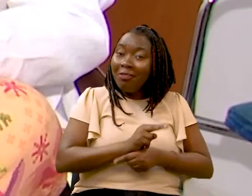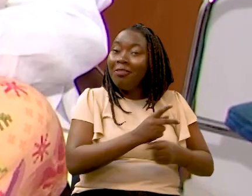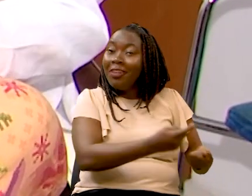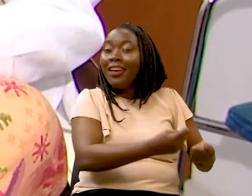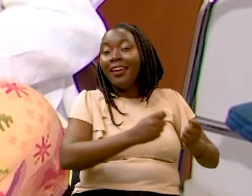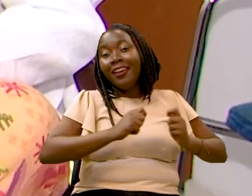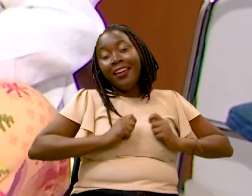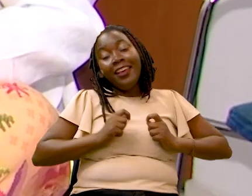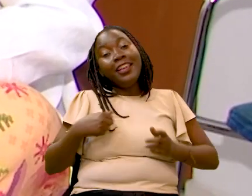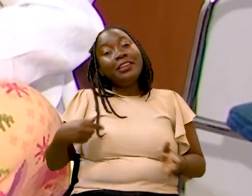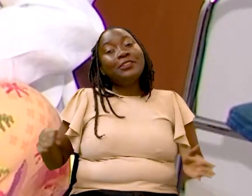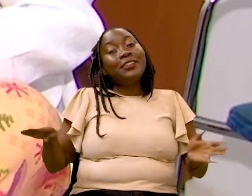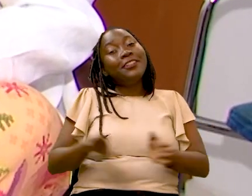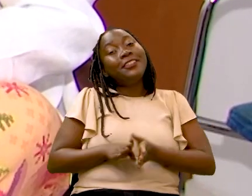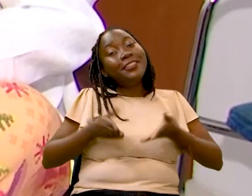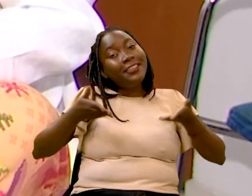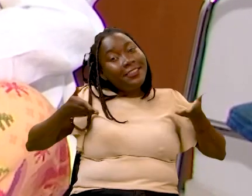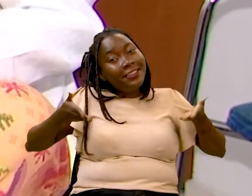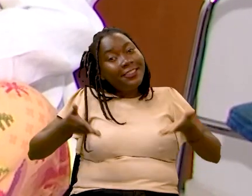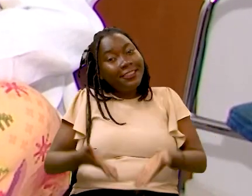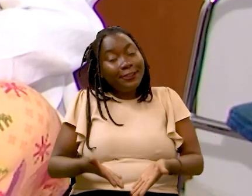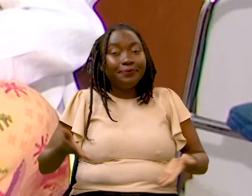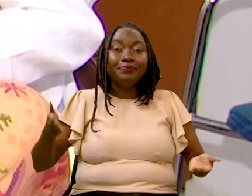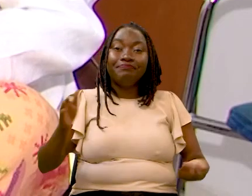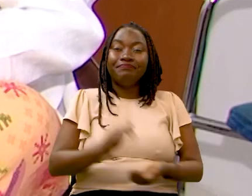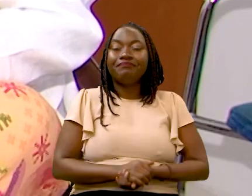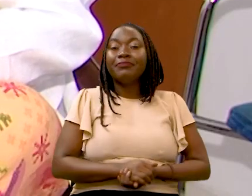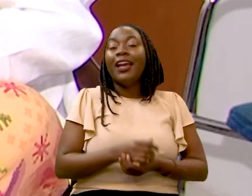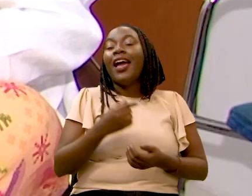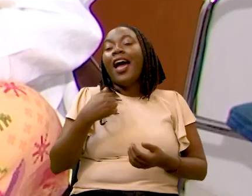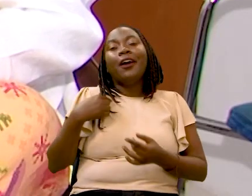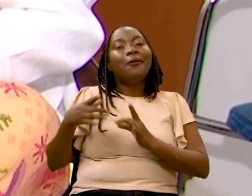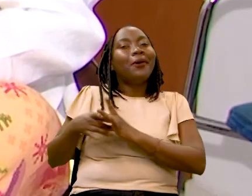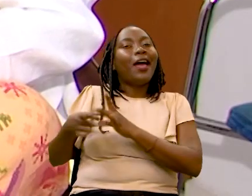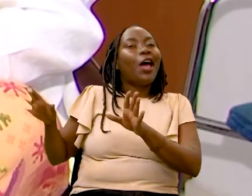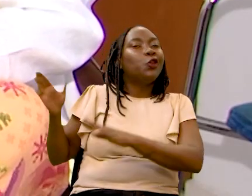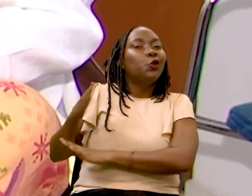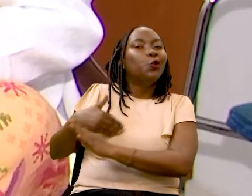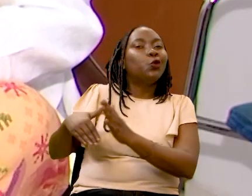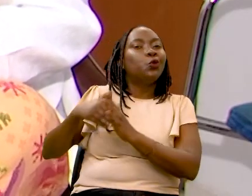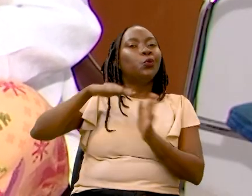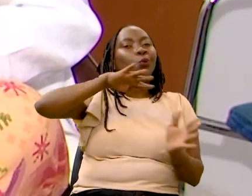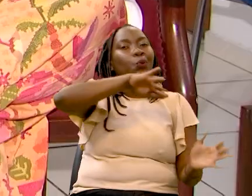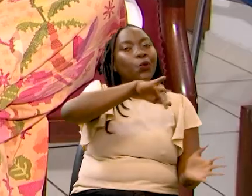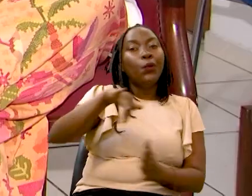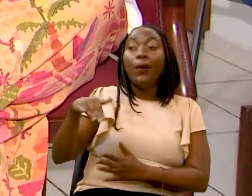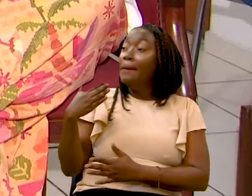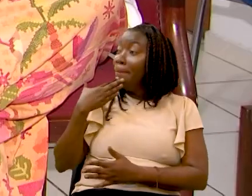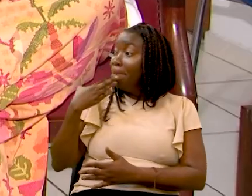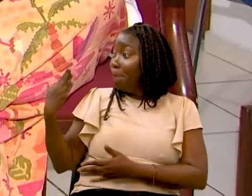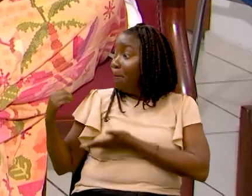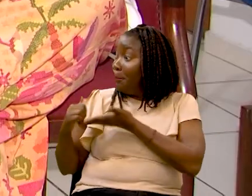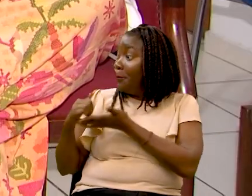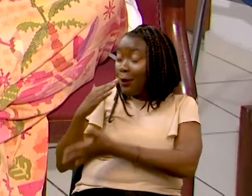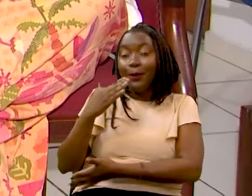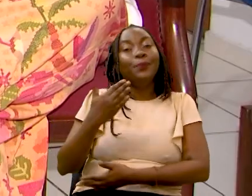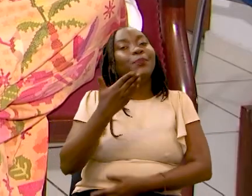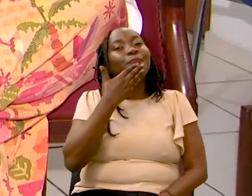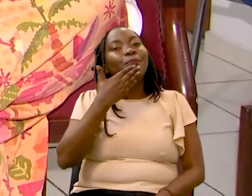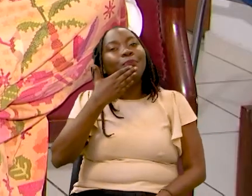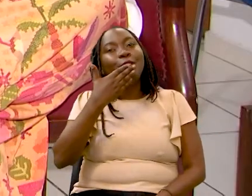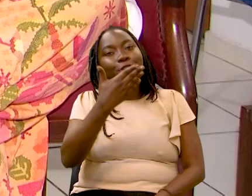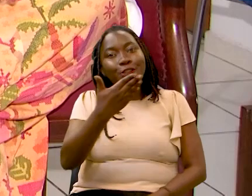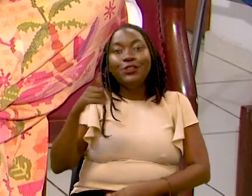para eu poder chegar aonde eu estava naquele momento, né? E aí eu abri mão de tudo. Pediu as